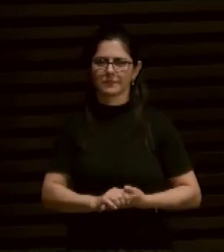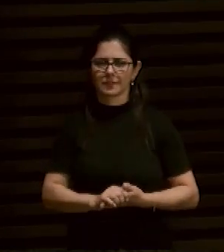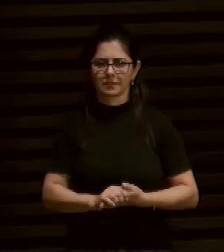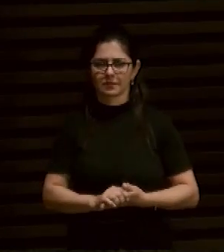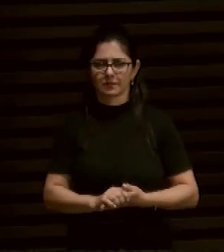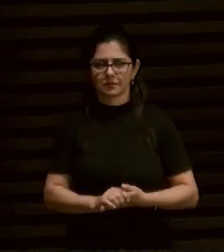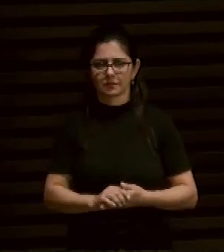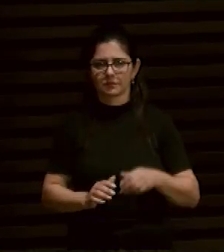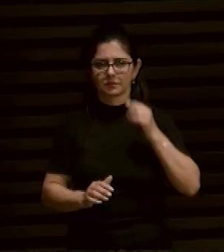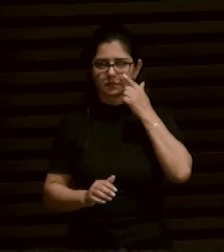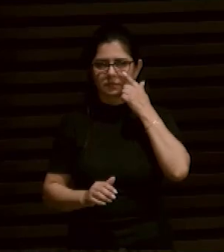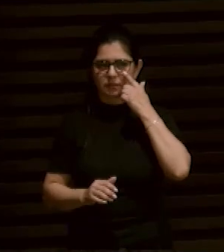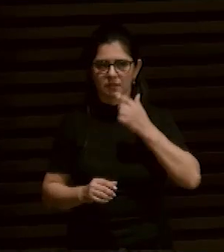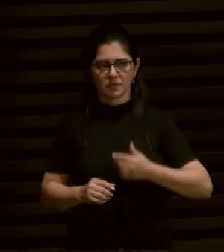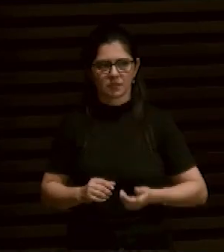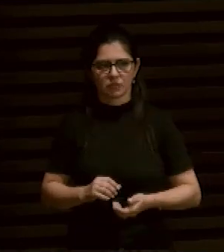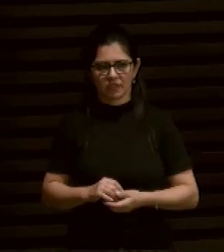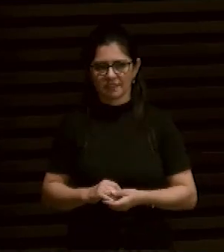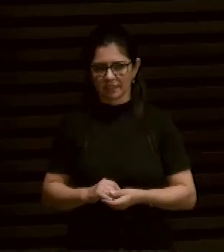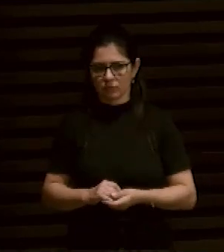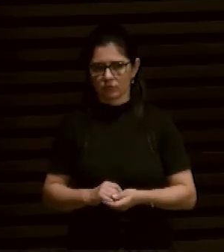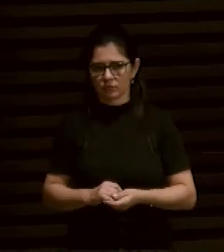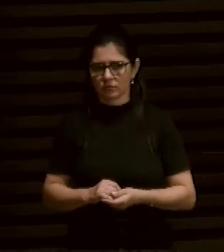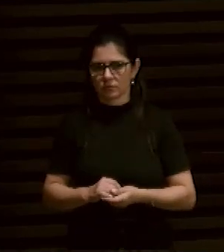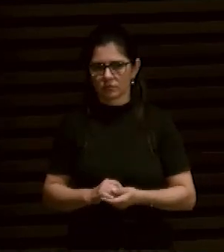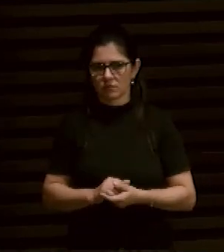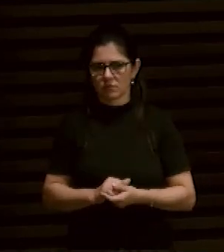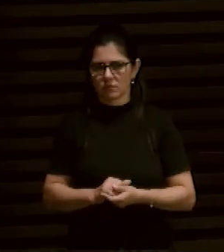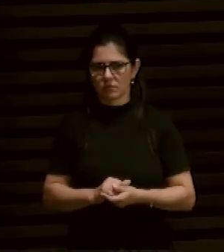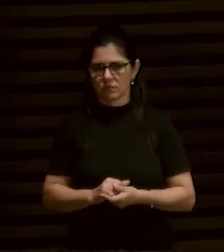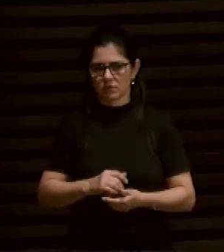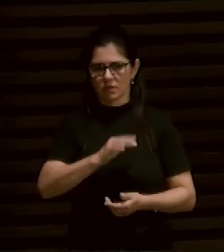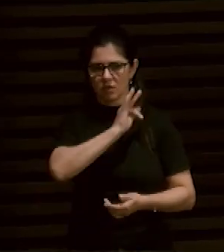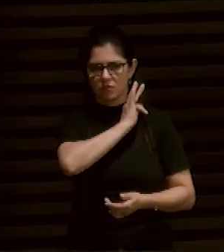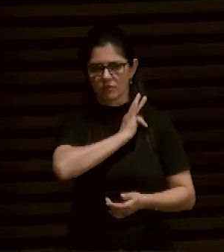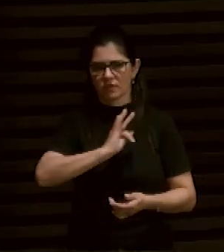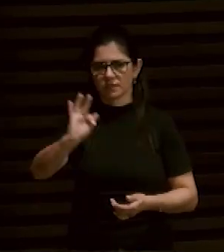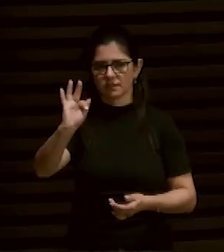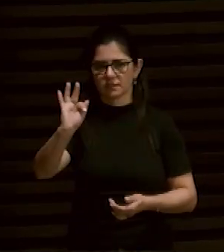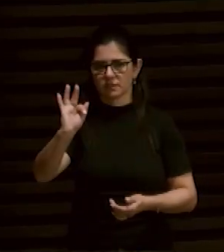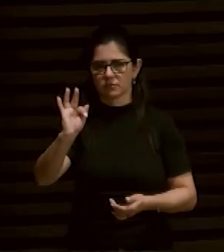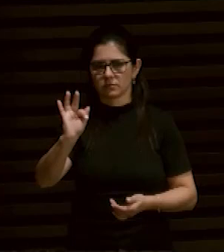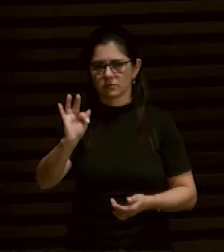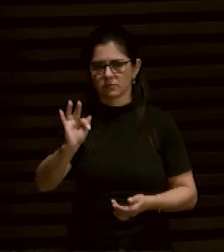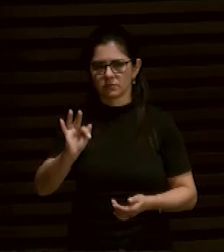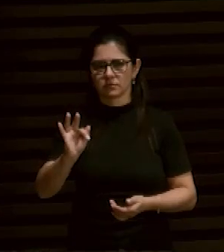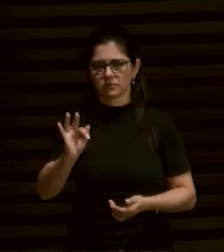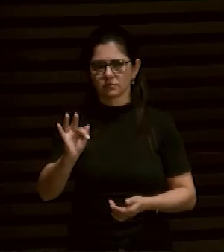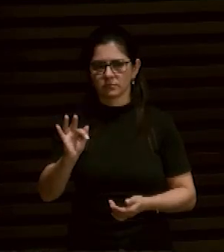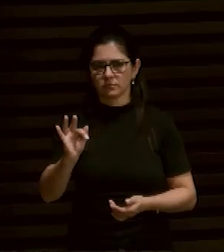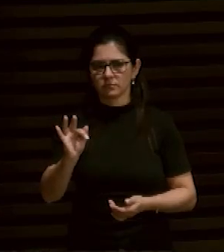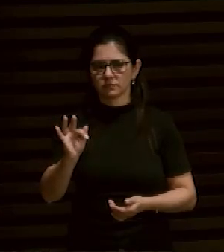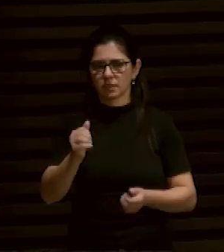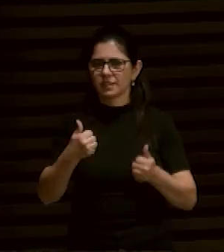para João Batista e ele falou assim: quem deu a entender que vocês podem fugir da ira que está por vir? Produzam frutos dignos